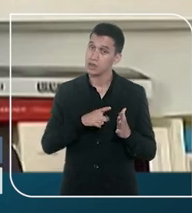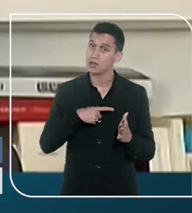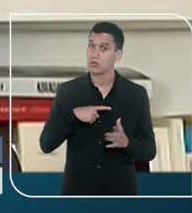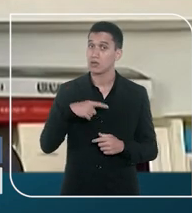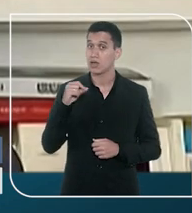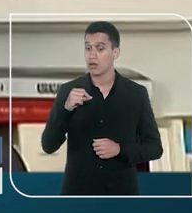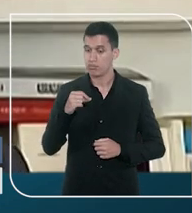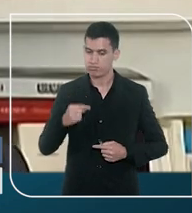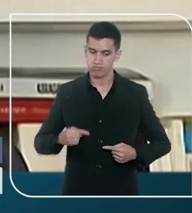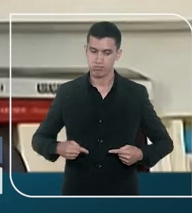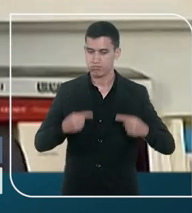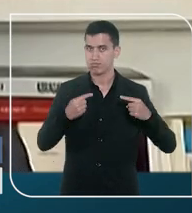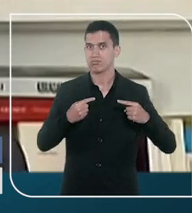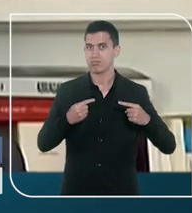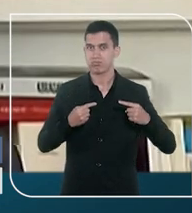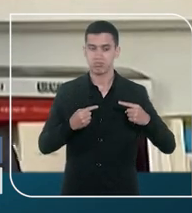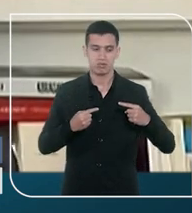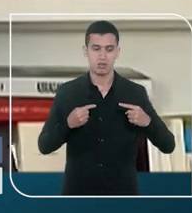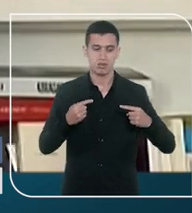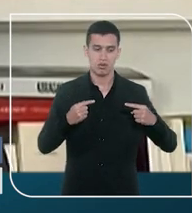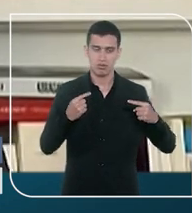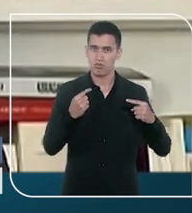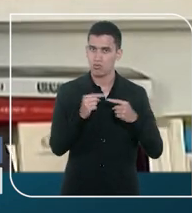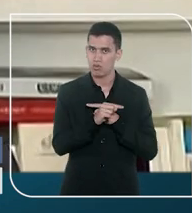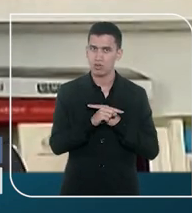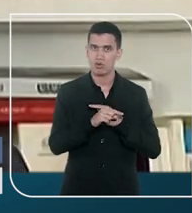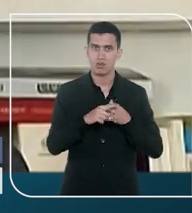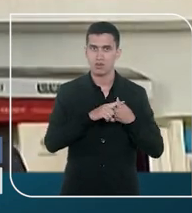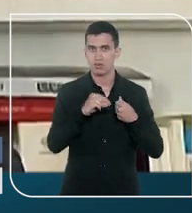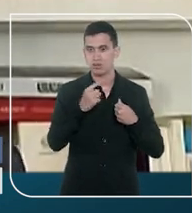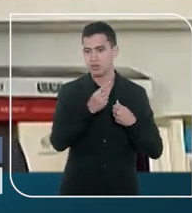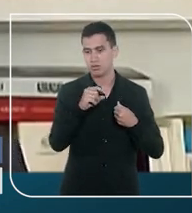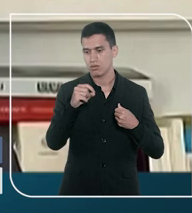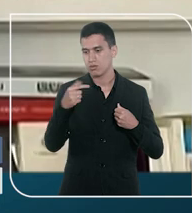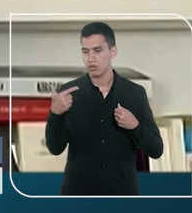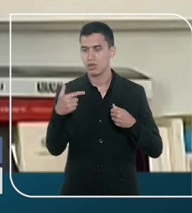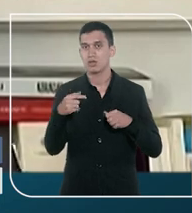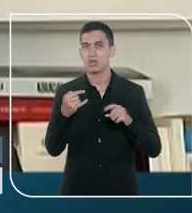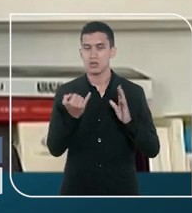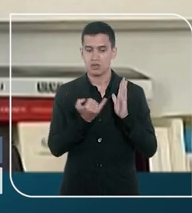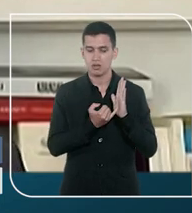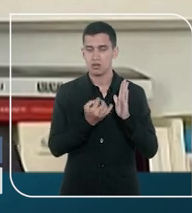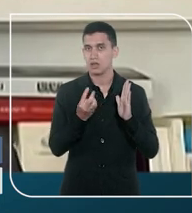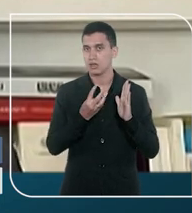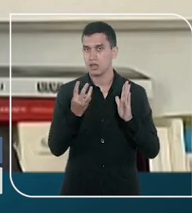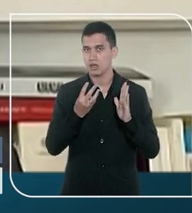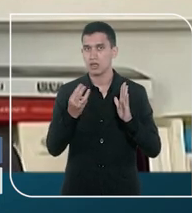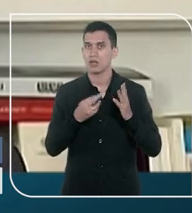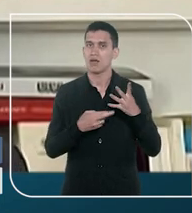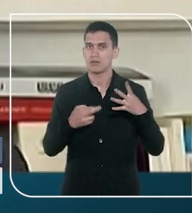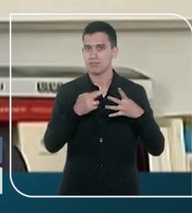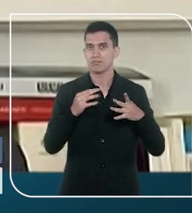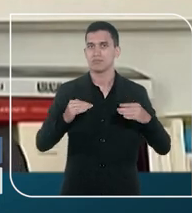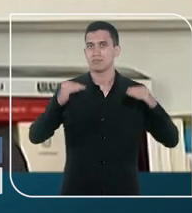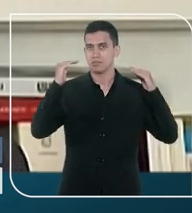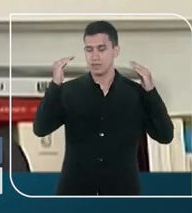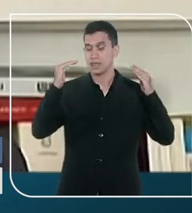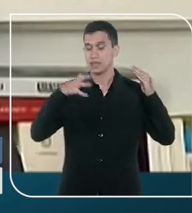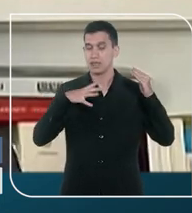está mencionado no artigo 102, inciso 3 da Constituição Federal, recurso extraordinário que tem a finalidade